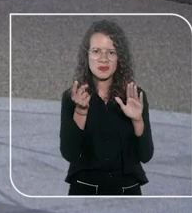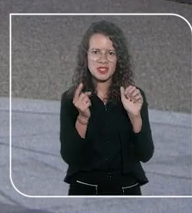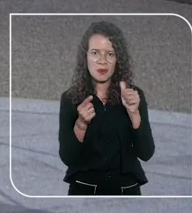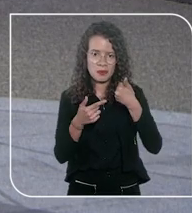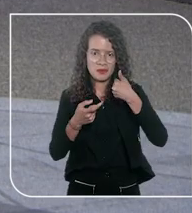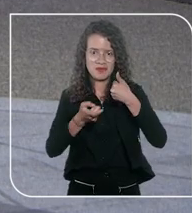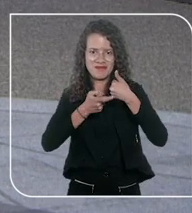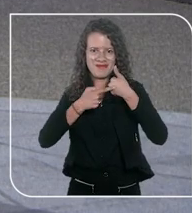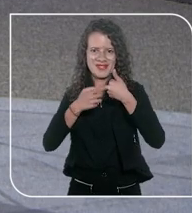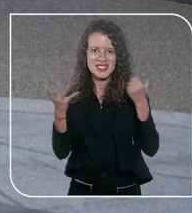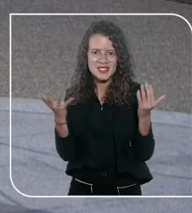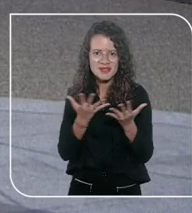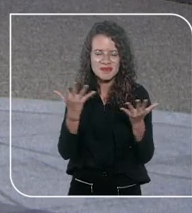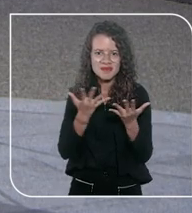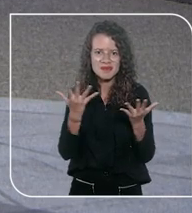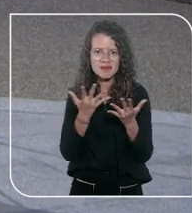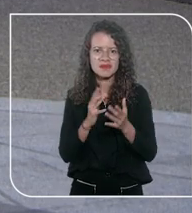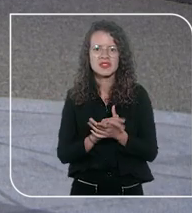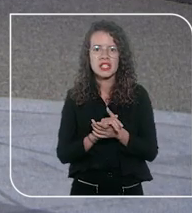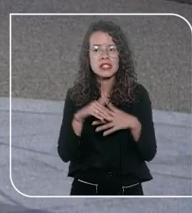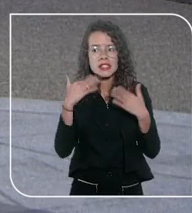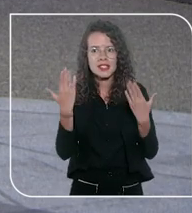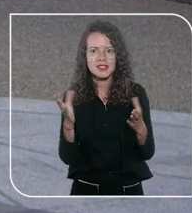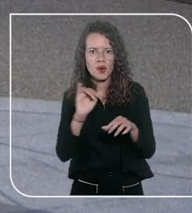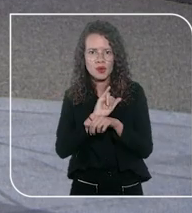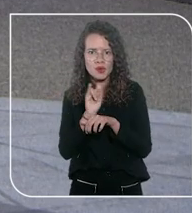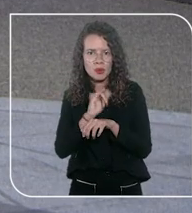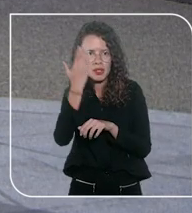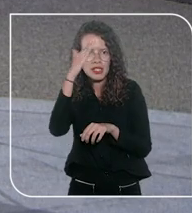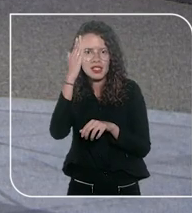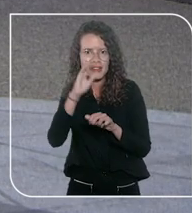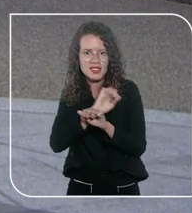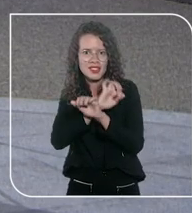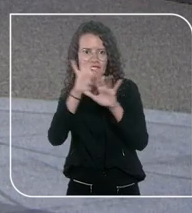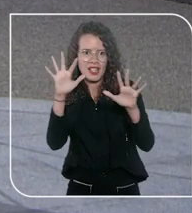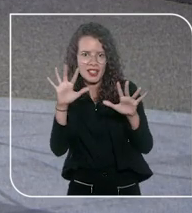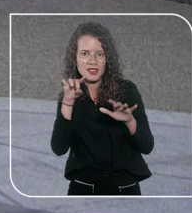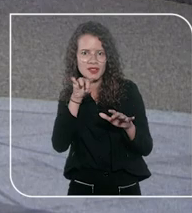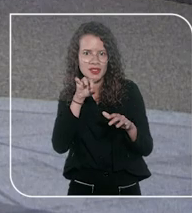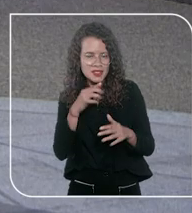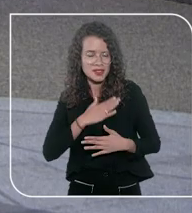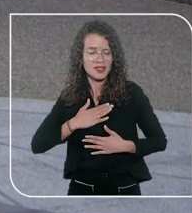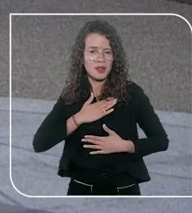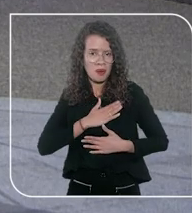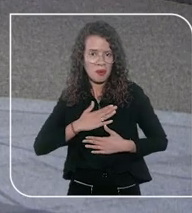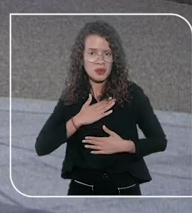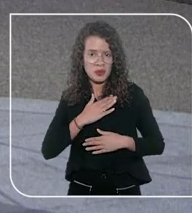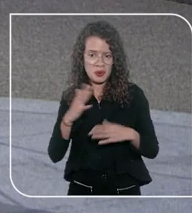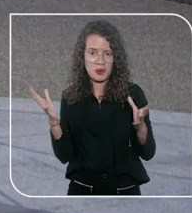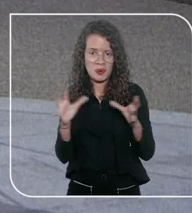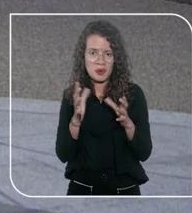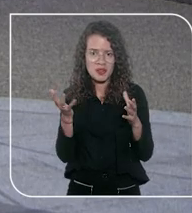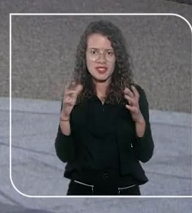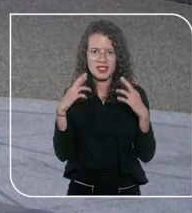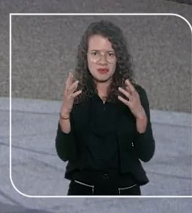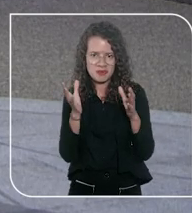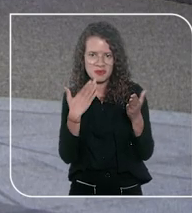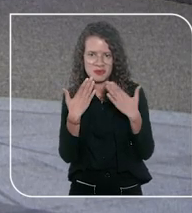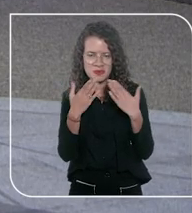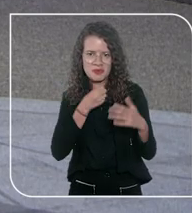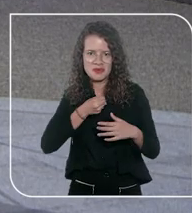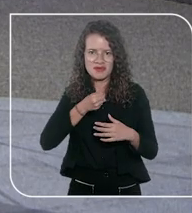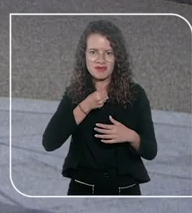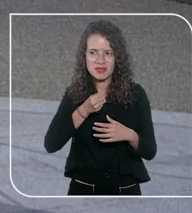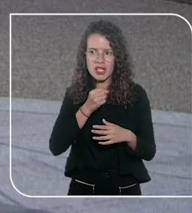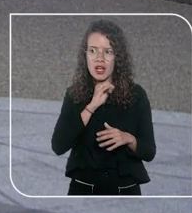like agora mesmo. Daí a plataforma Entende Direito que você gostou do material e que vale a pena sugeri-lo para